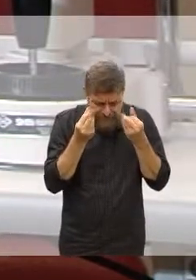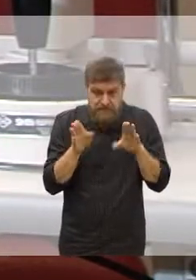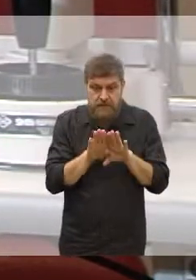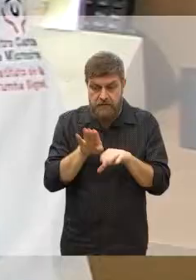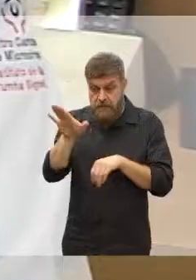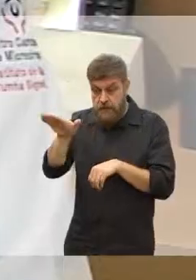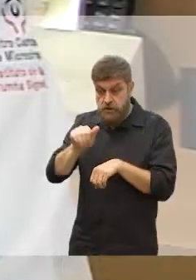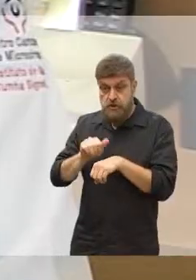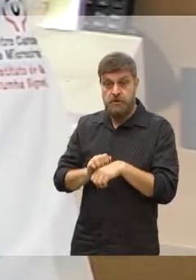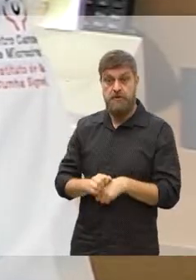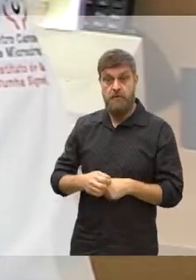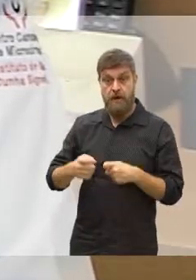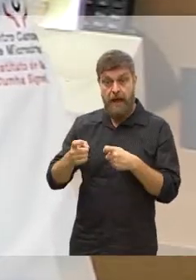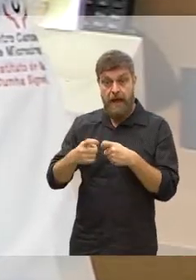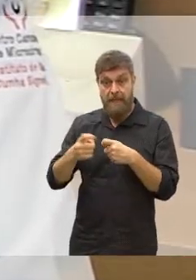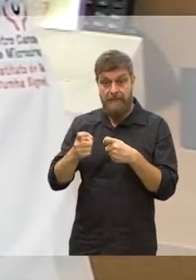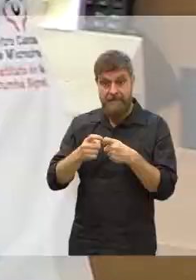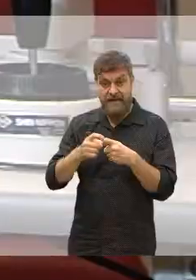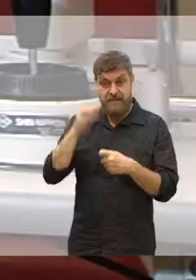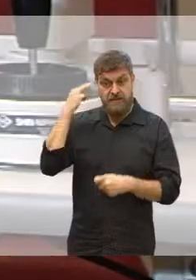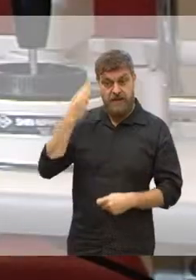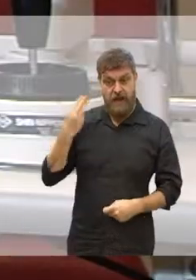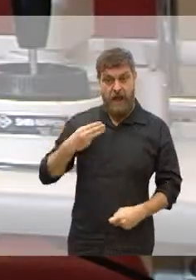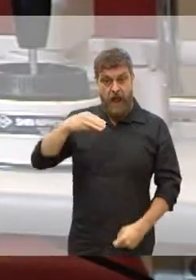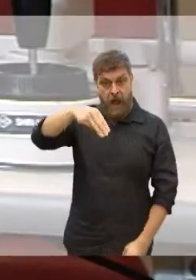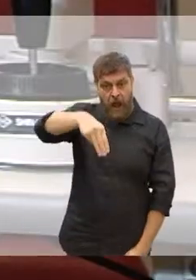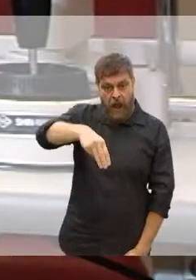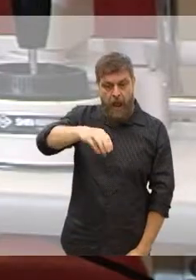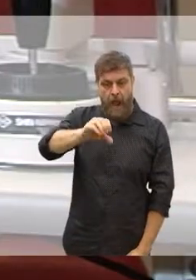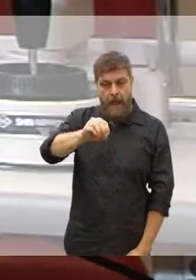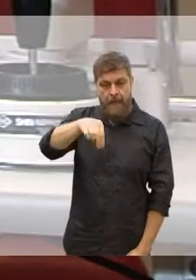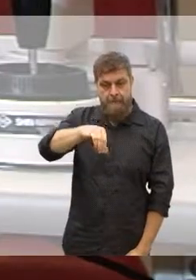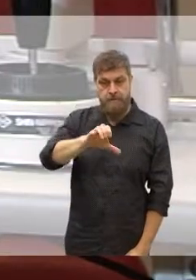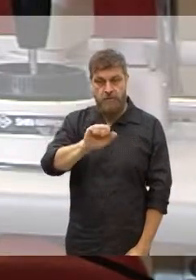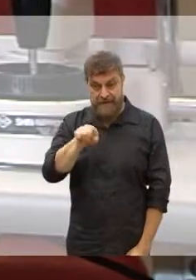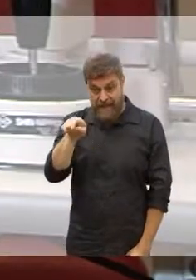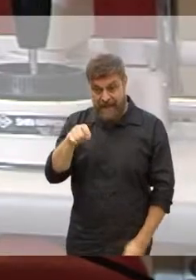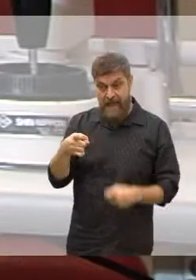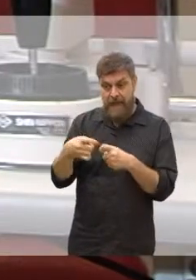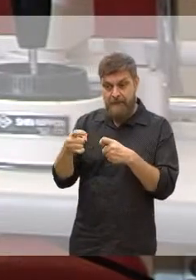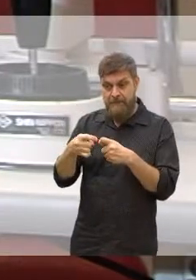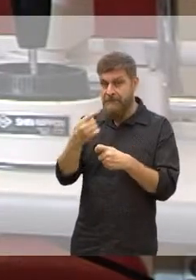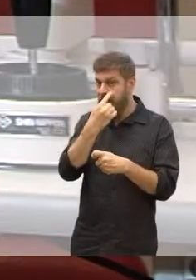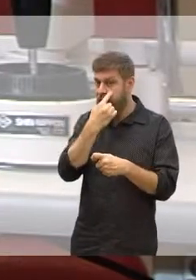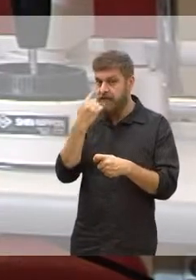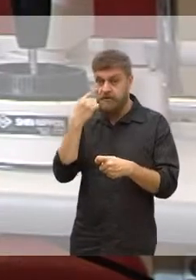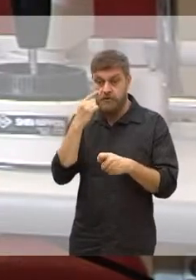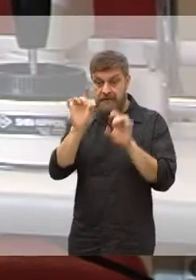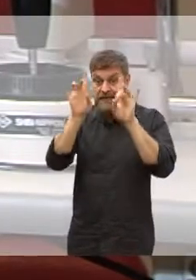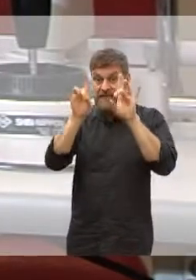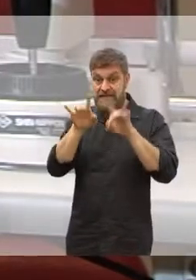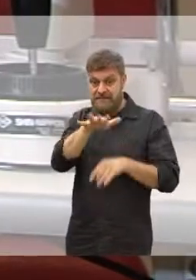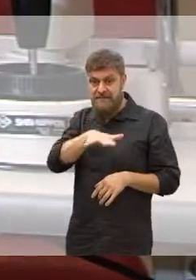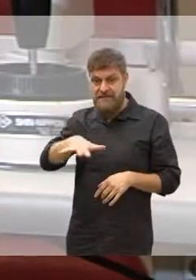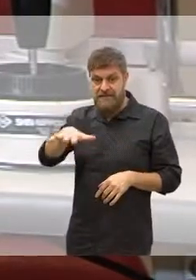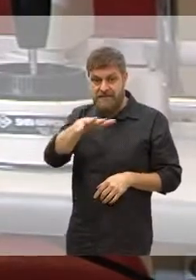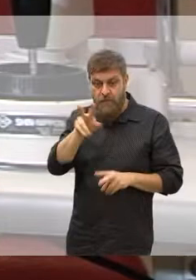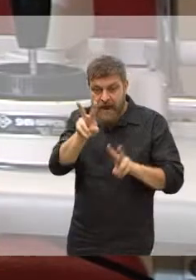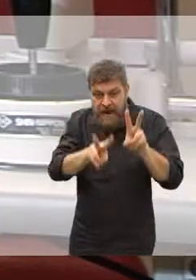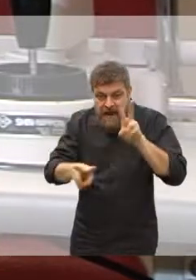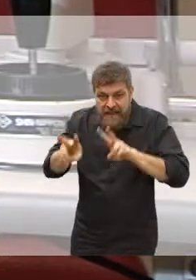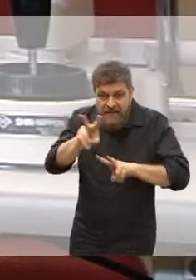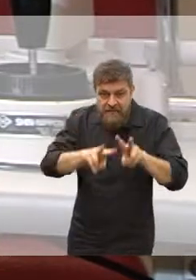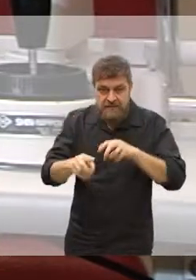com a doutora Mônica Signorelli. Ela é oftalmologista, claro, também especialista em retina e uveites, que são